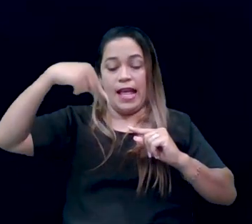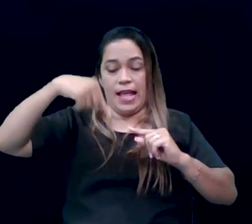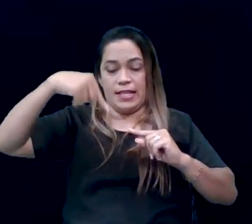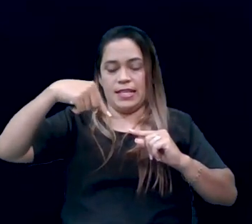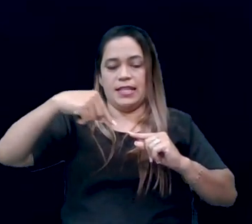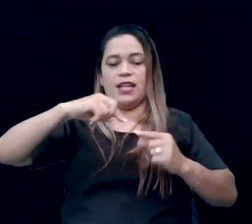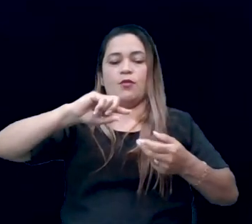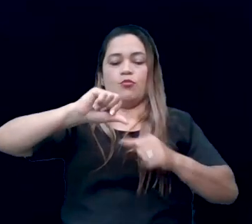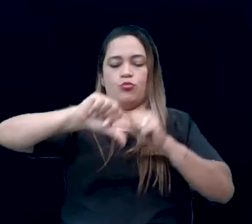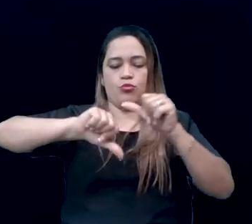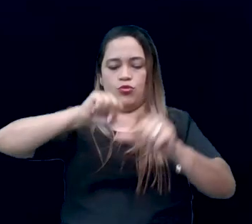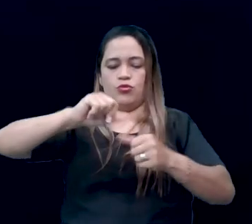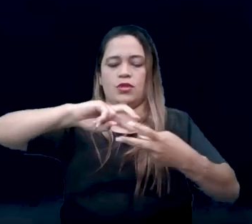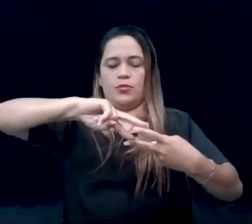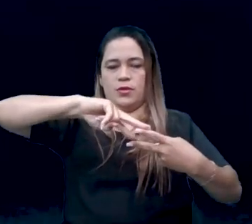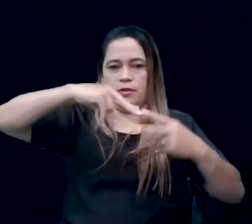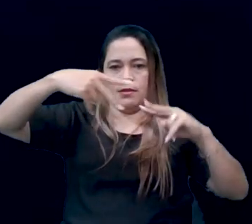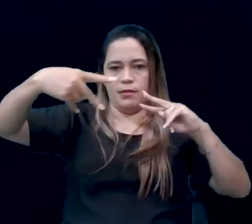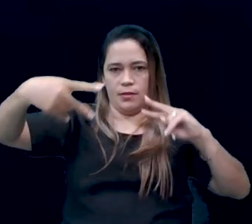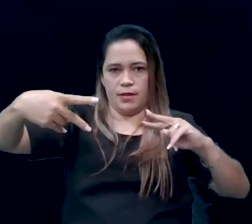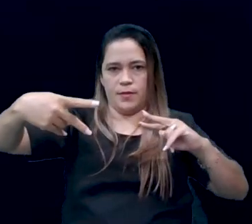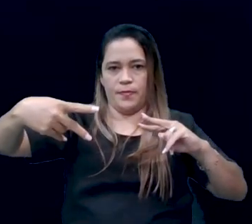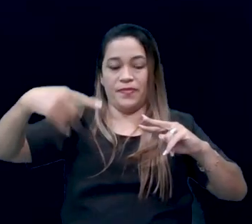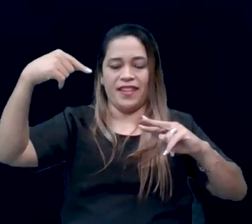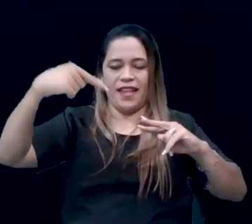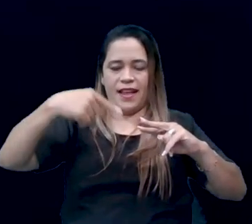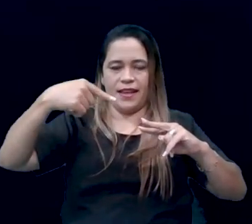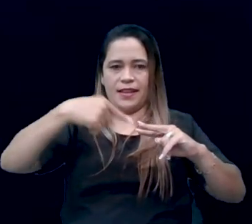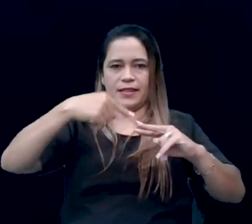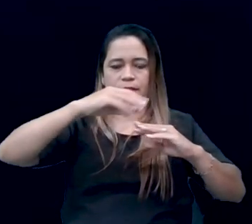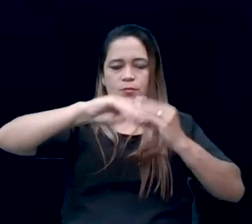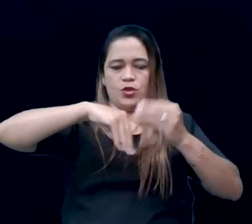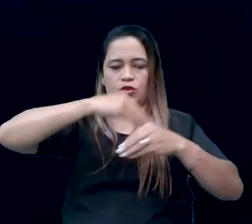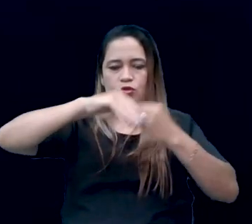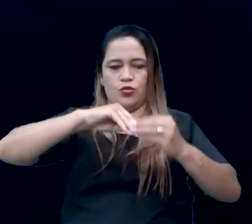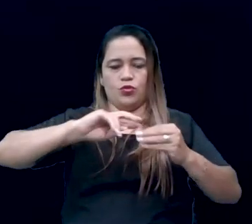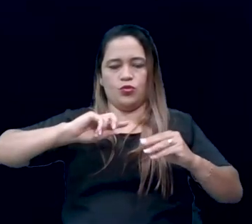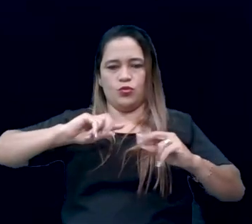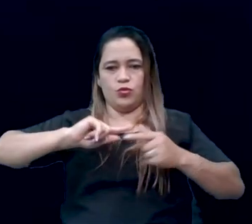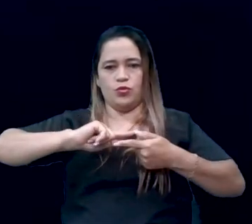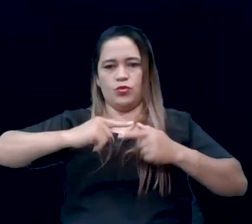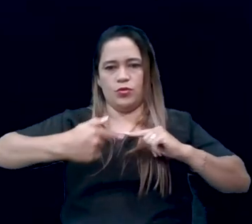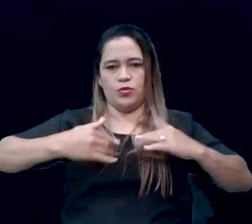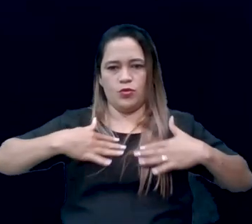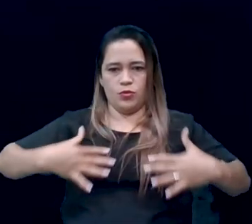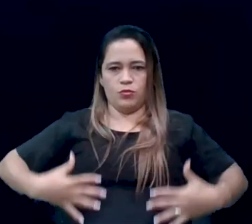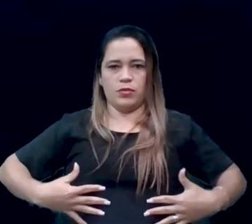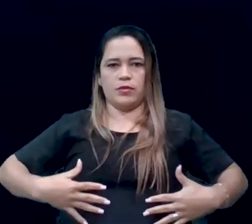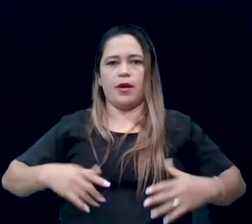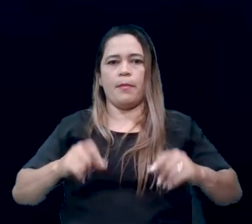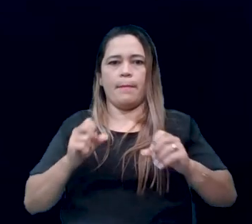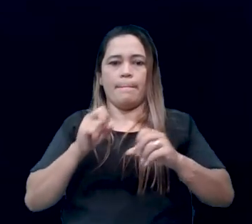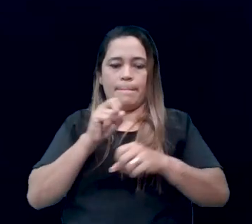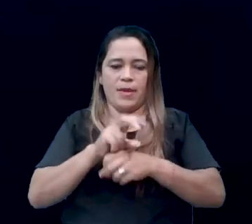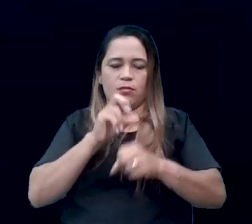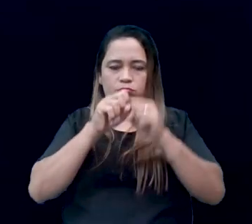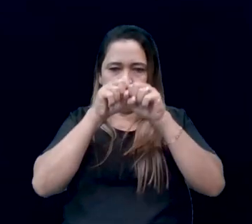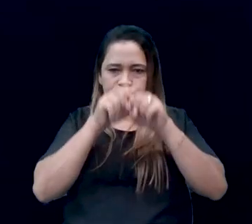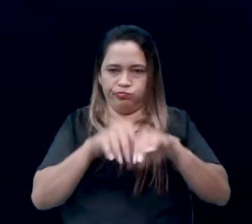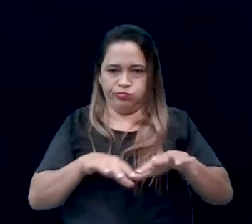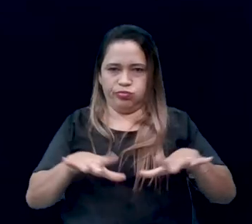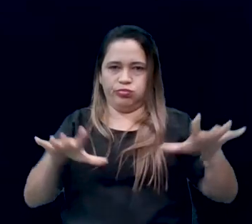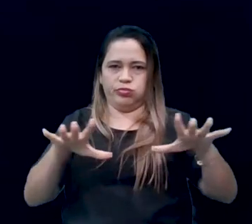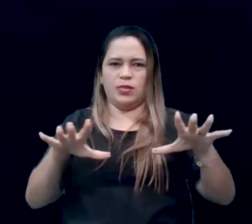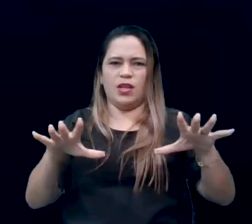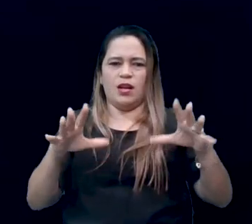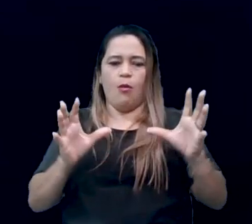RNA é transformado em DNA, o DNA dele se mistura ao nosso e a nossa célula passa a produzir mais vírus. Quando ela está